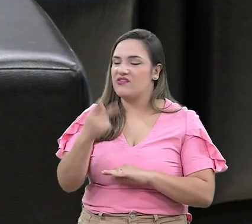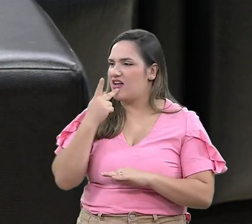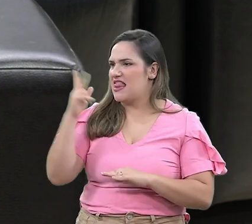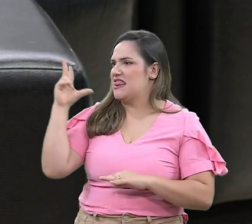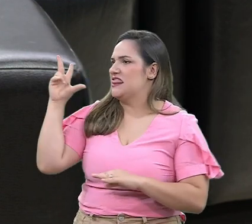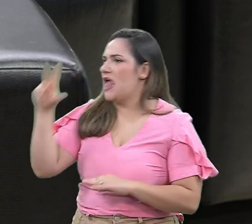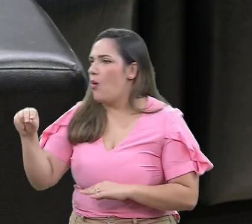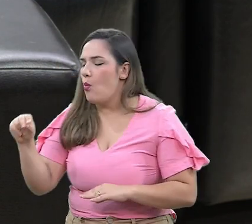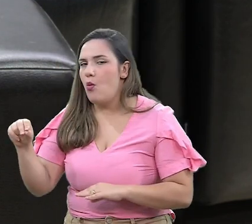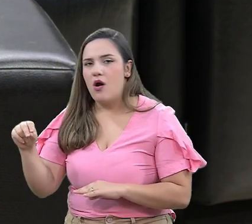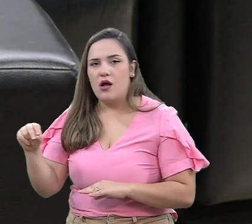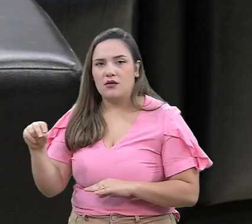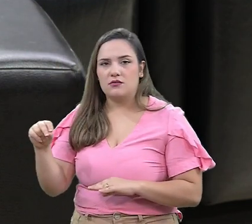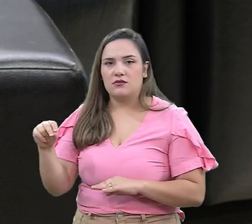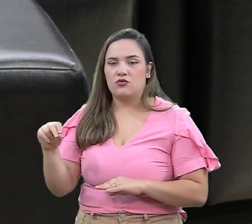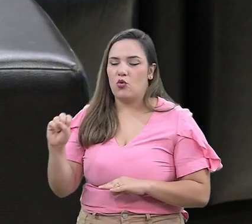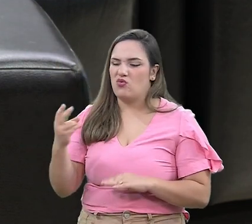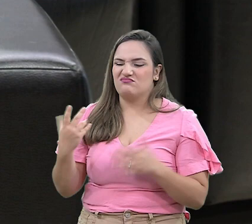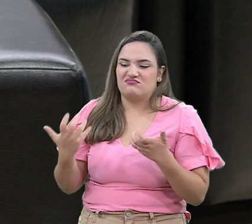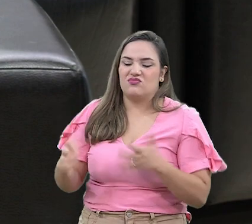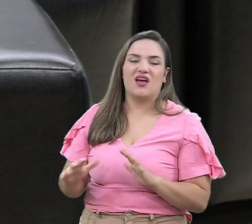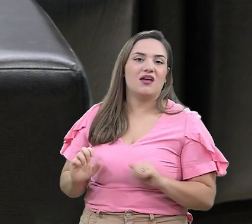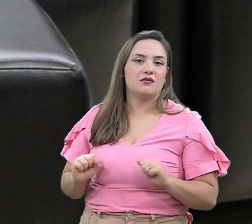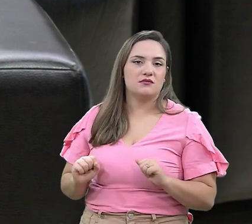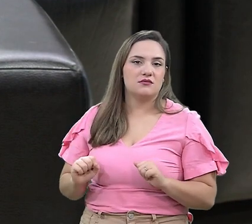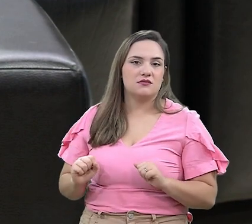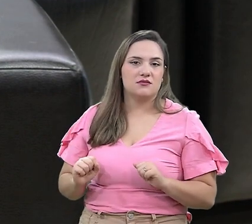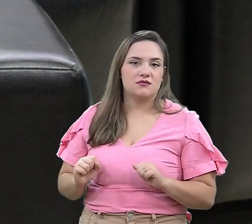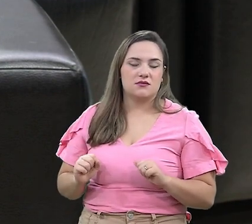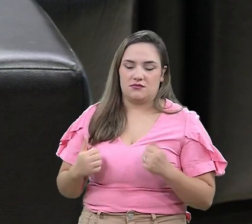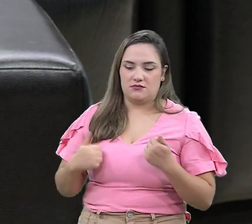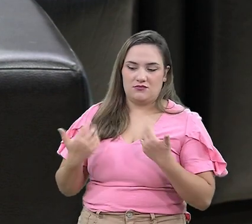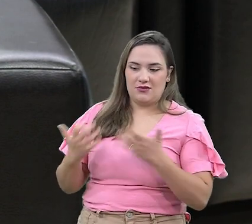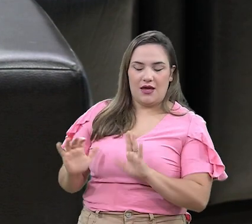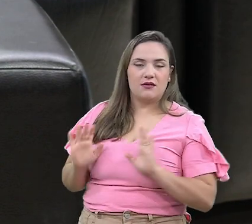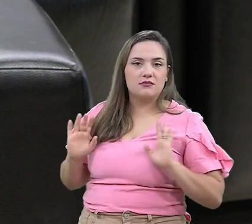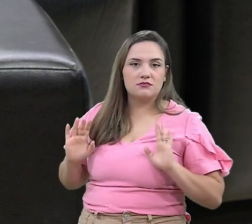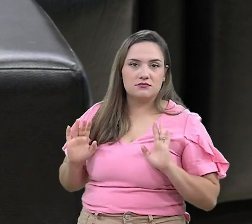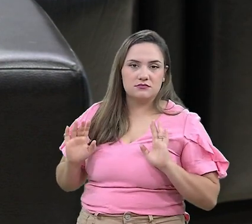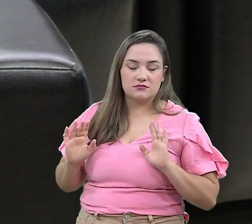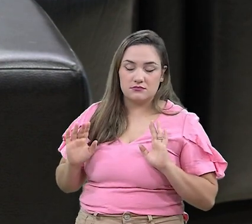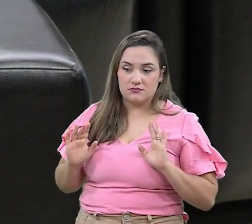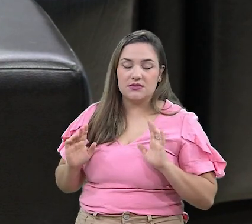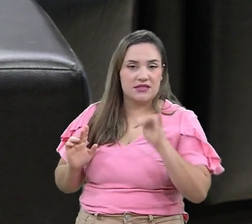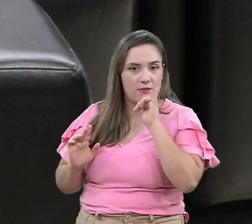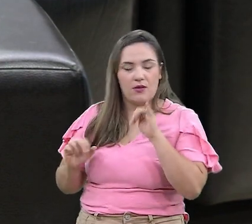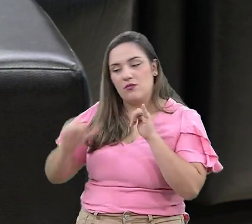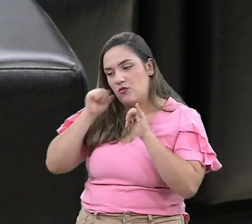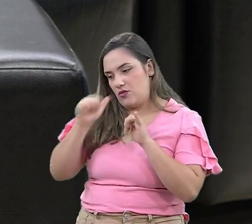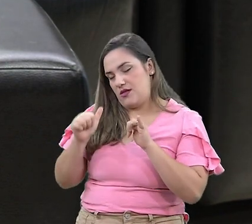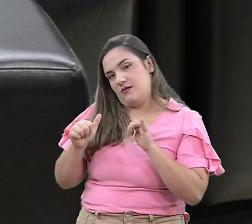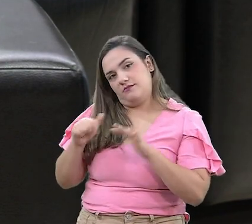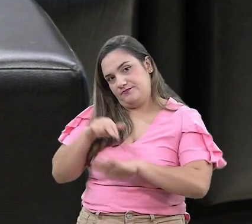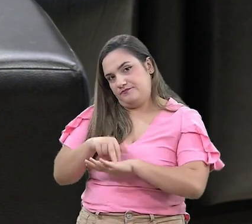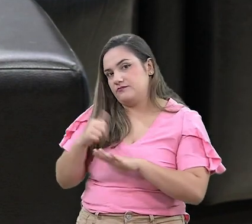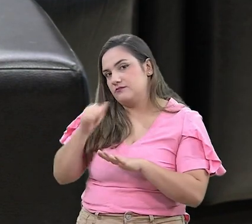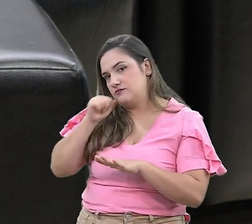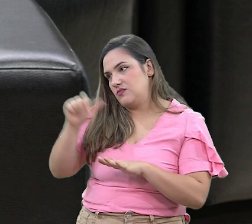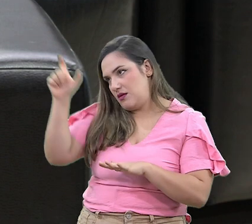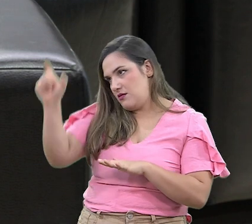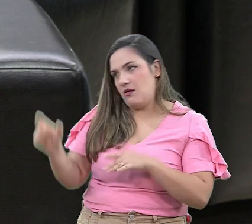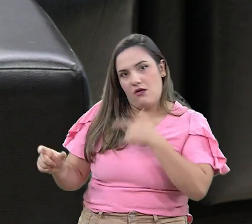não. E às vezes não é o não expresso, né? É o não na atitude da pessoa, da mulher, né?